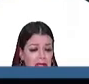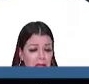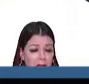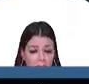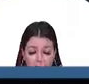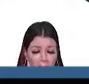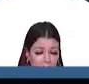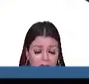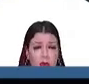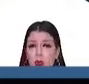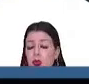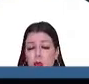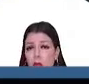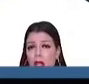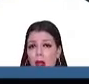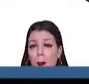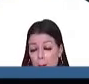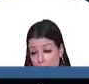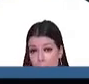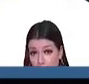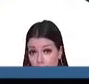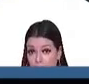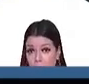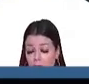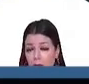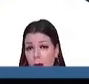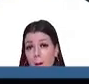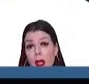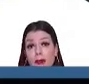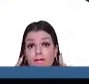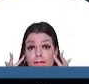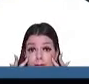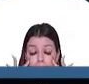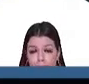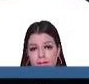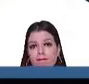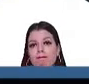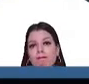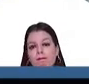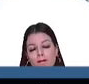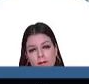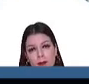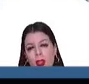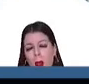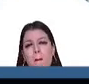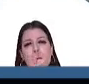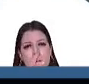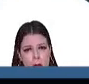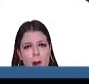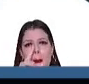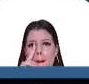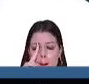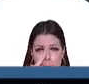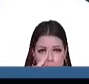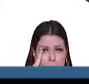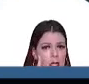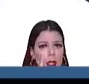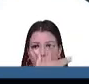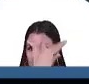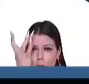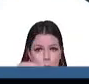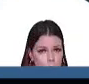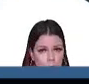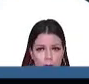as famílias não conseguem perceber, mas que elas estejam atentas nesse momento. Pai, mãe, pessoas